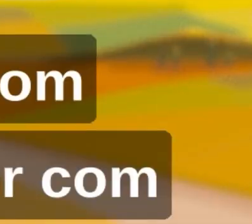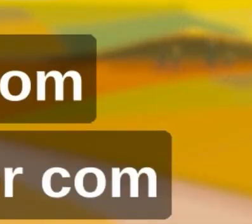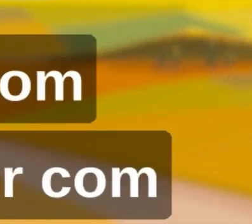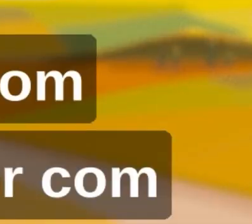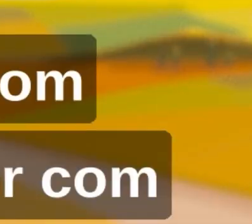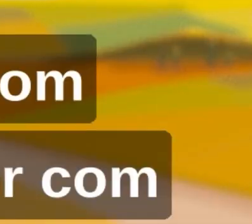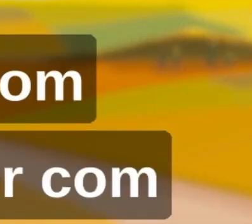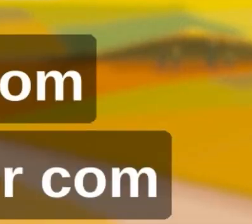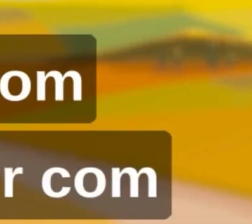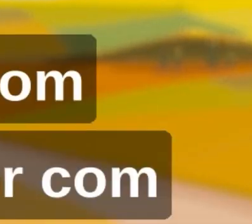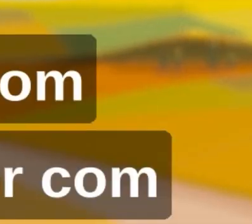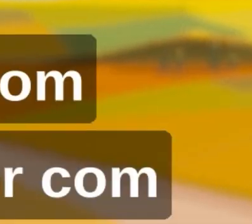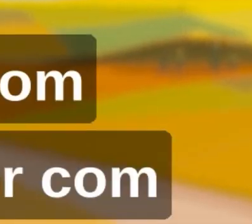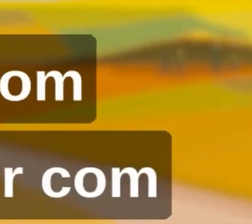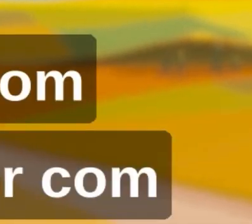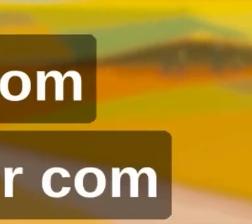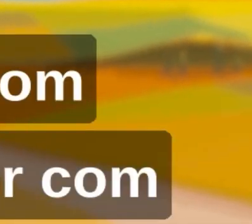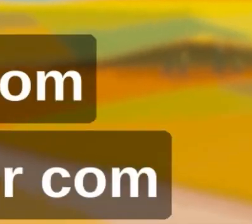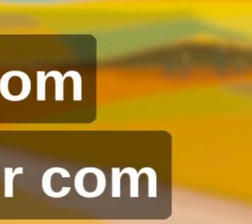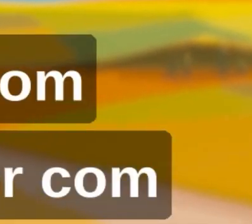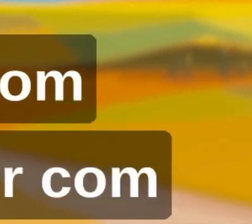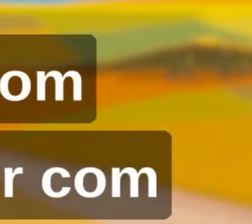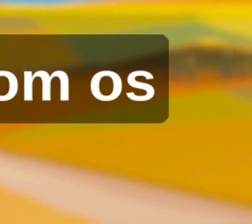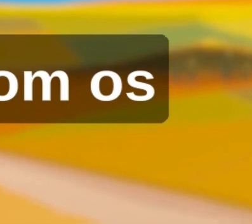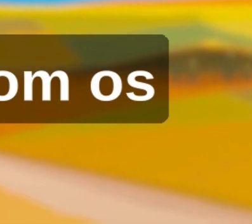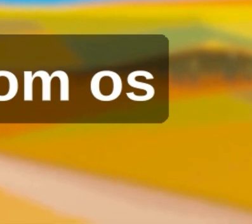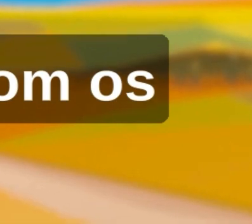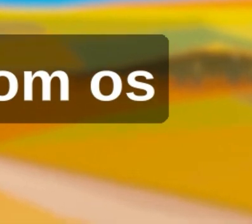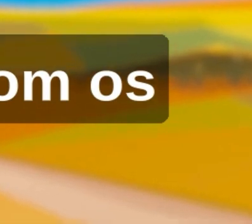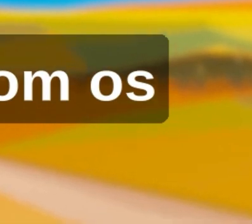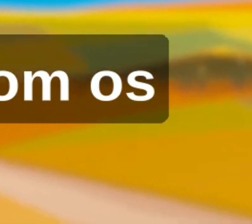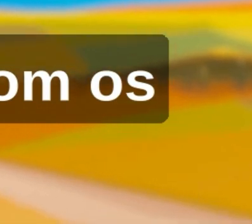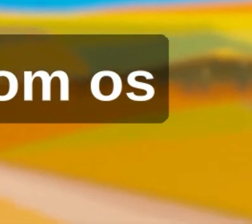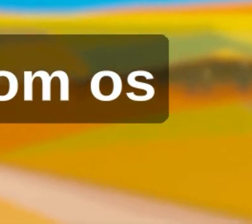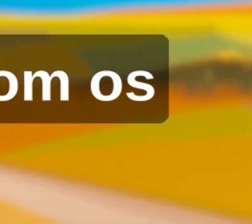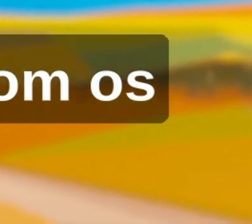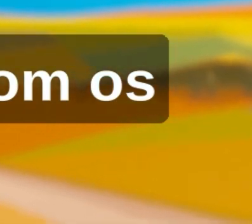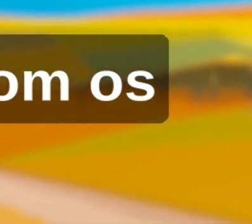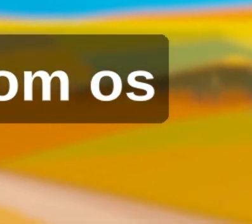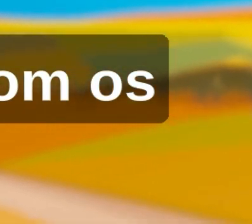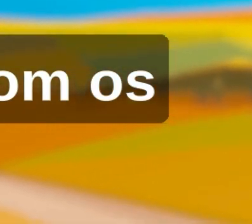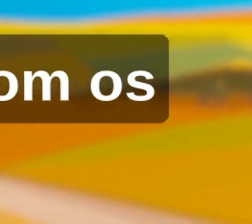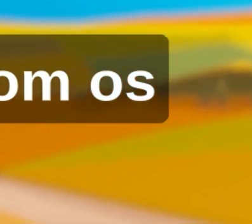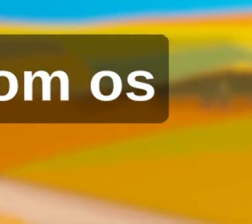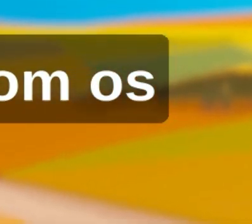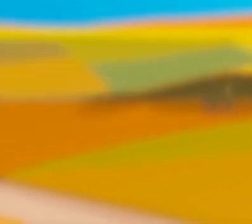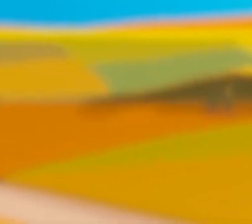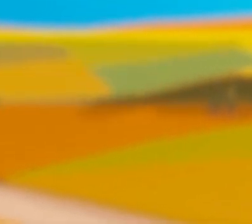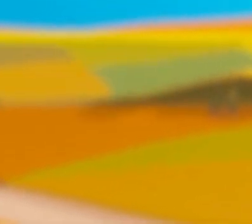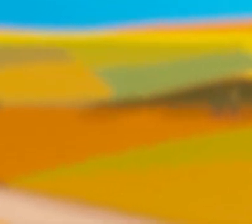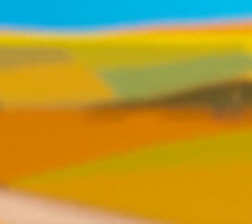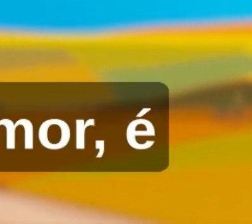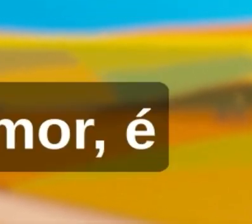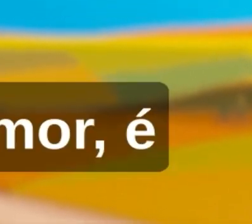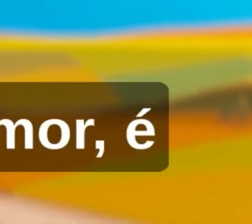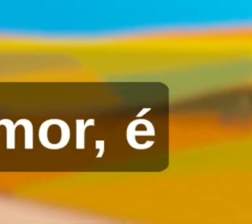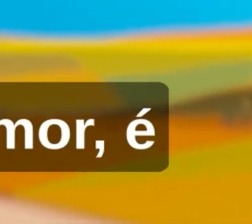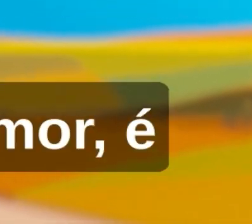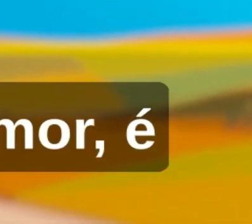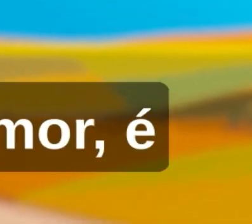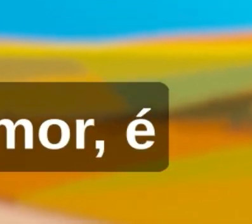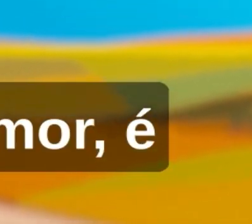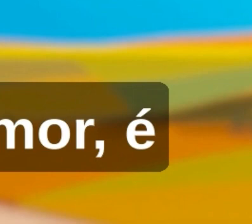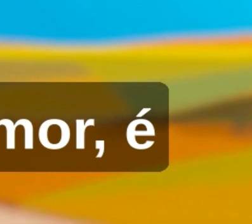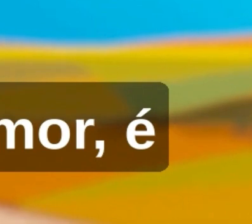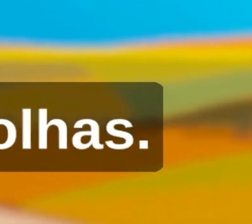Amigo Sancho, todo bom cavaleiro tem uma mulher com quem sonhar e honrar com os seus triunfos, pois um cavaleiro